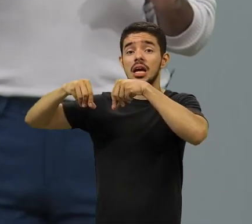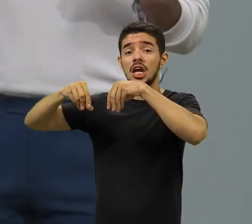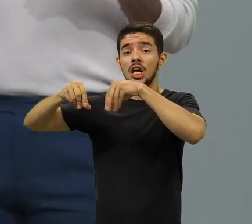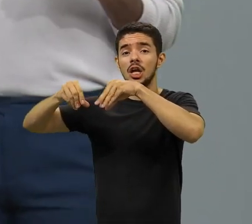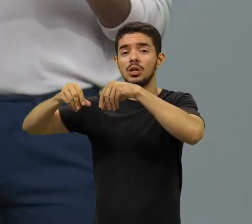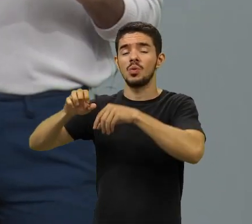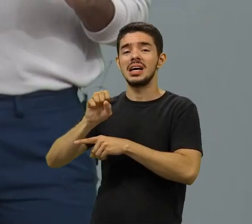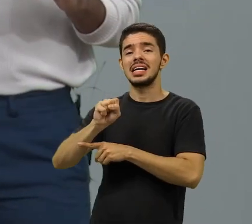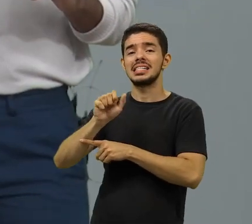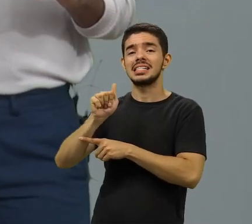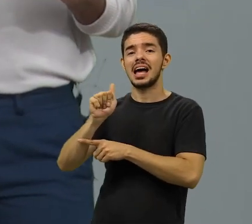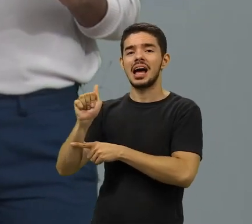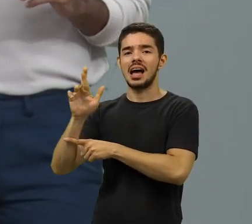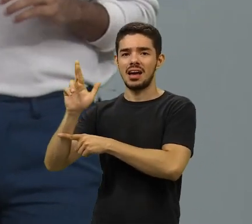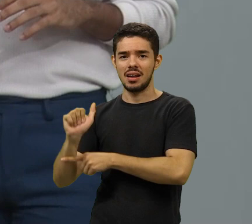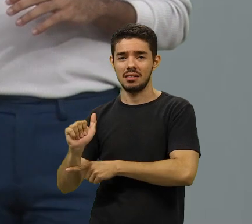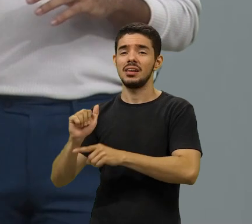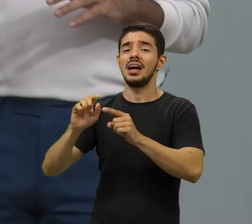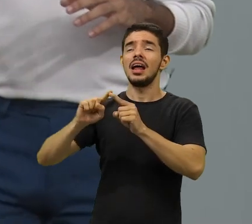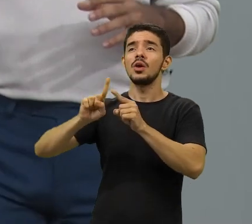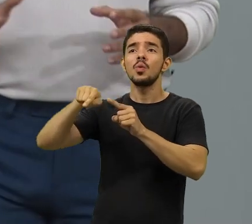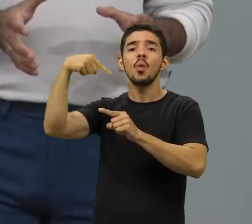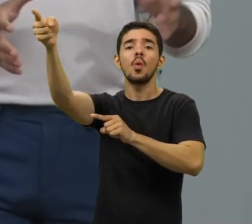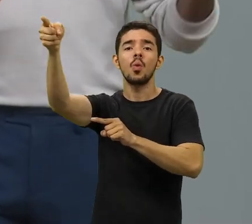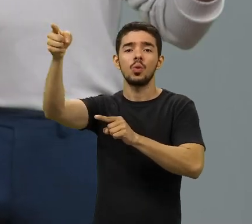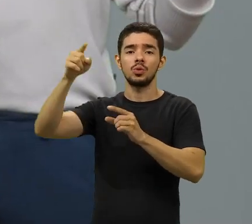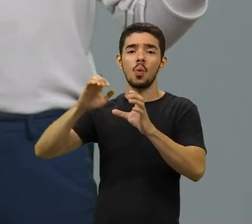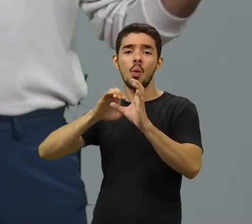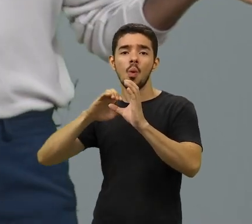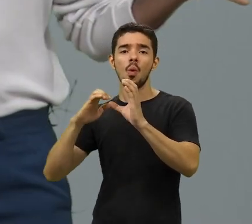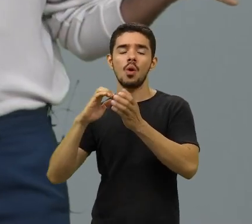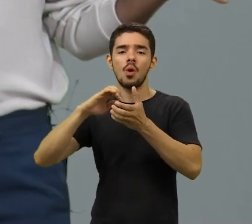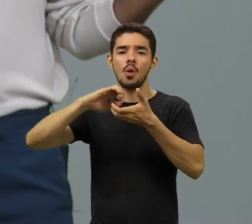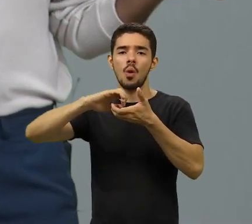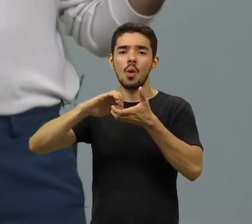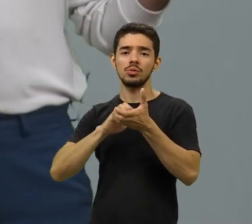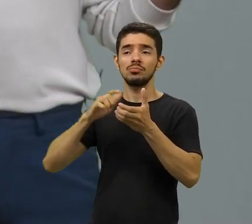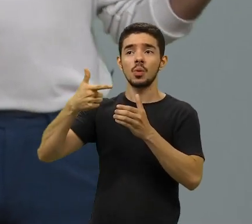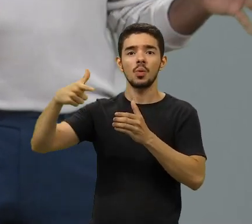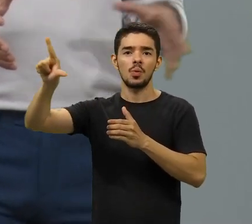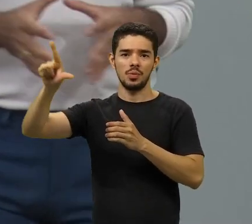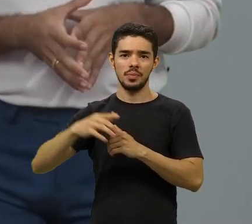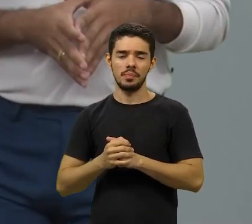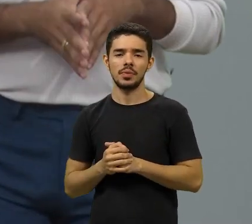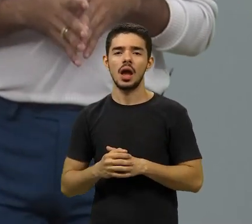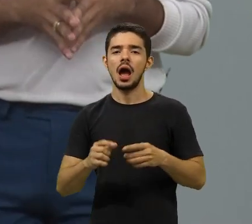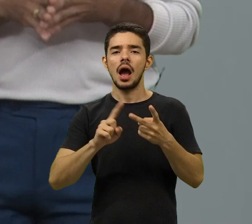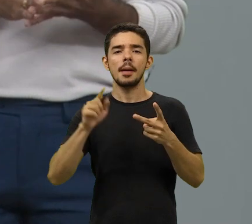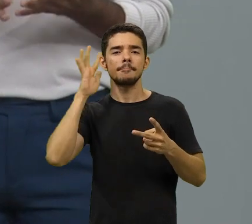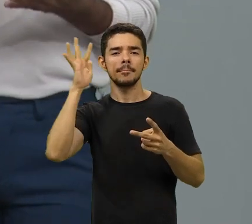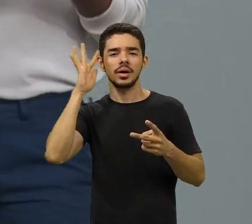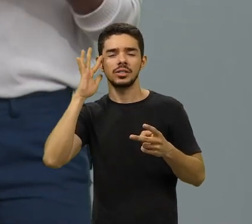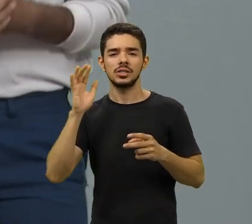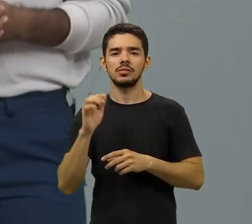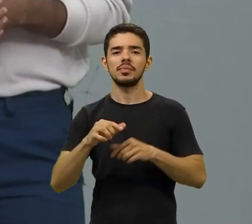Está lá no outro lado do oceano, em outro continente. E imagine agora a Amazônia, que fica aqui no continente americano,